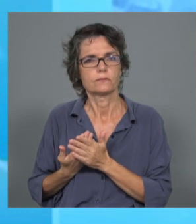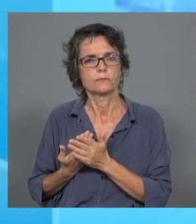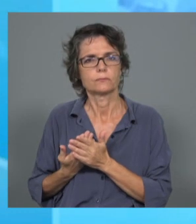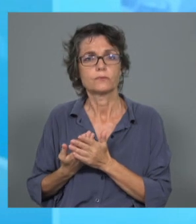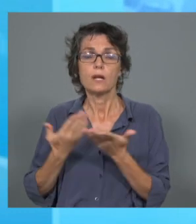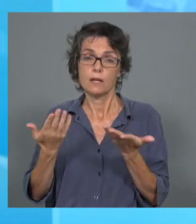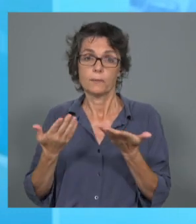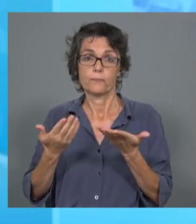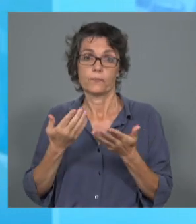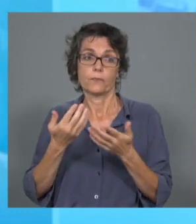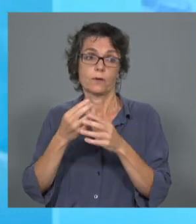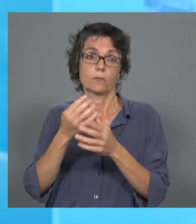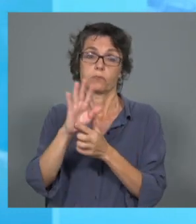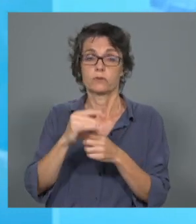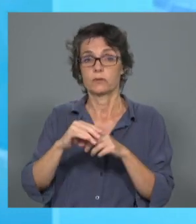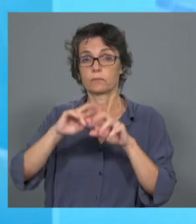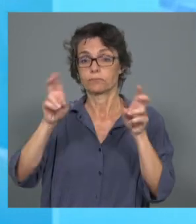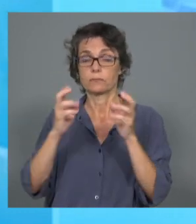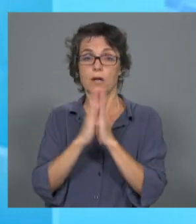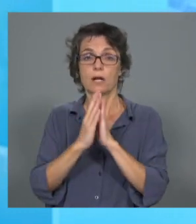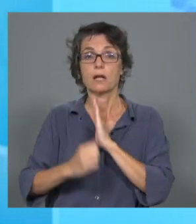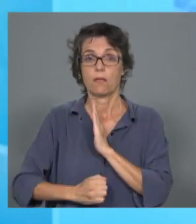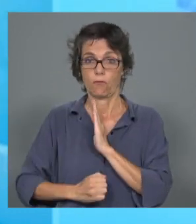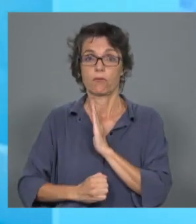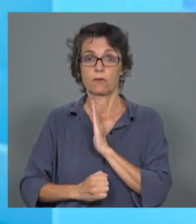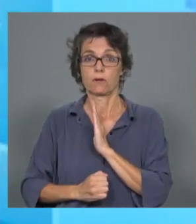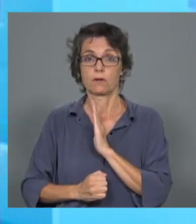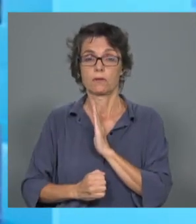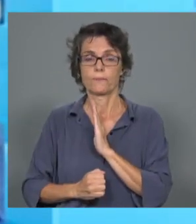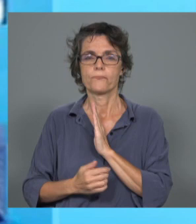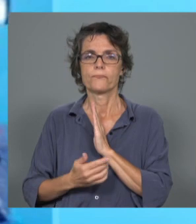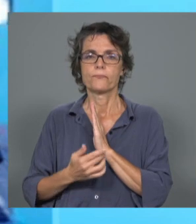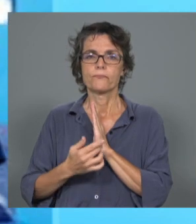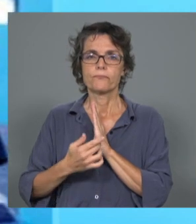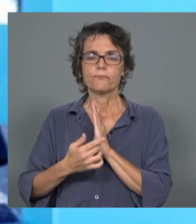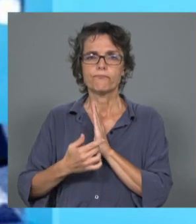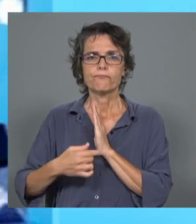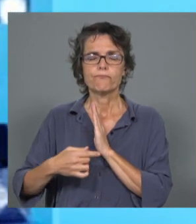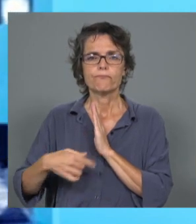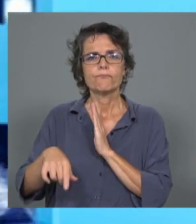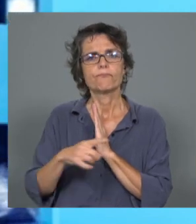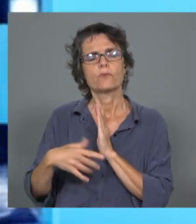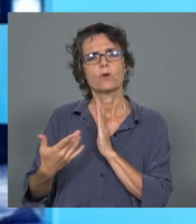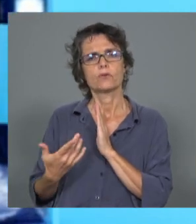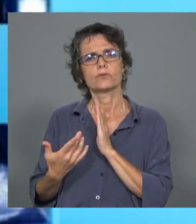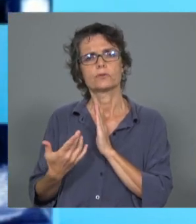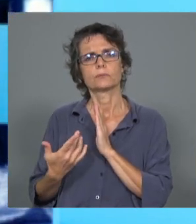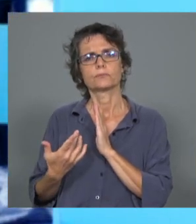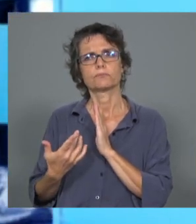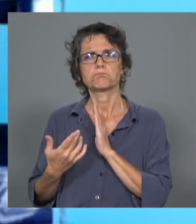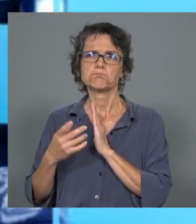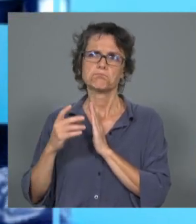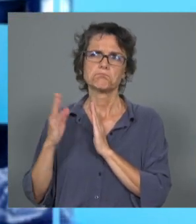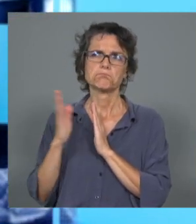para a Igreja Católica, que é o facto de que a partir aí, enfim, do século